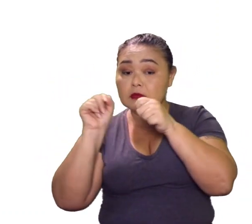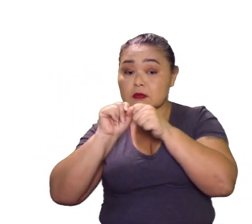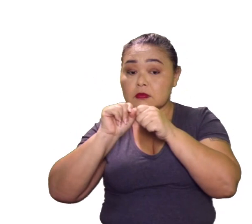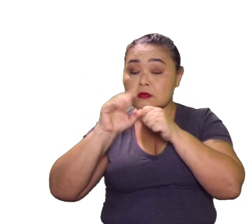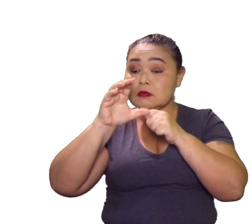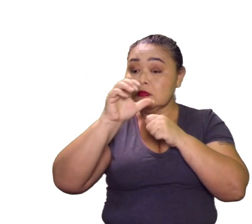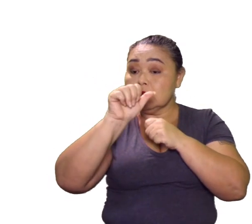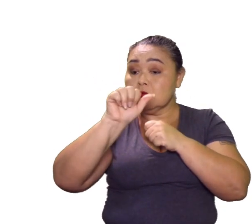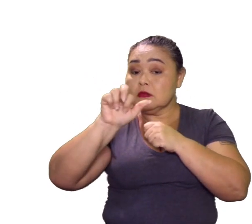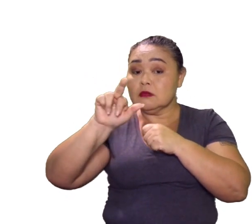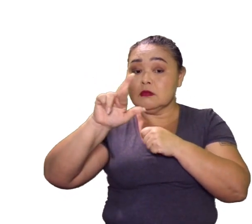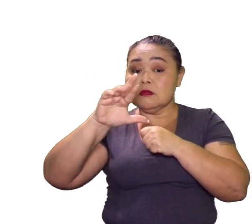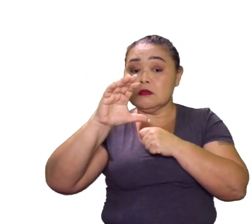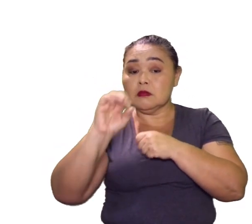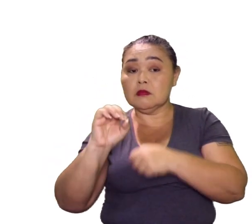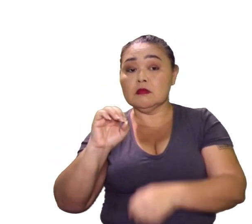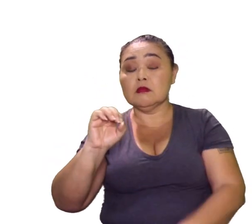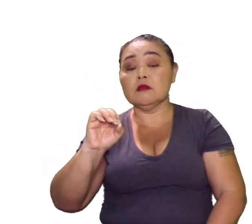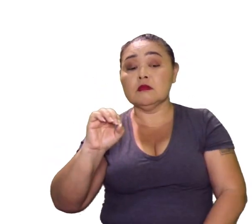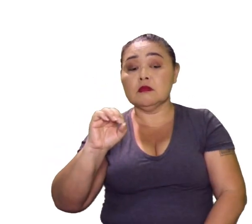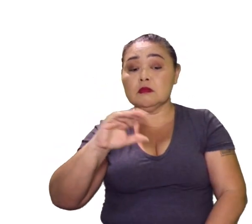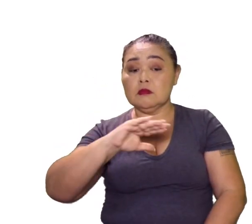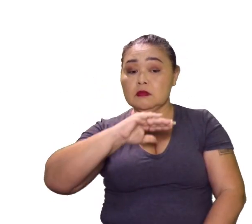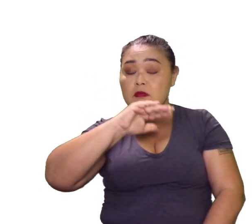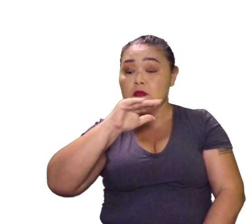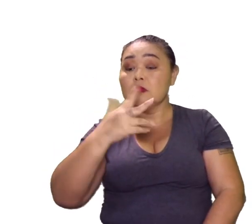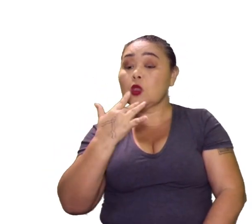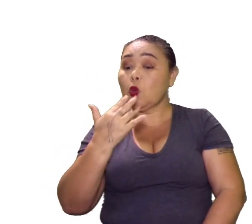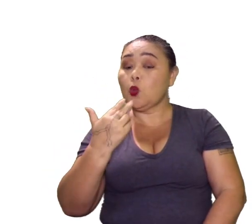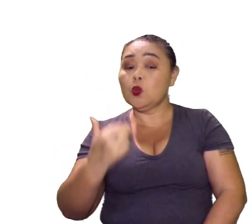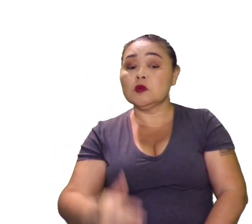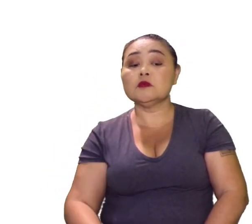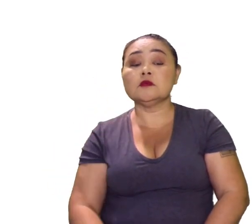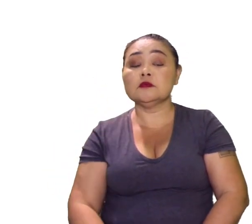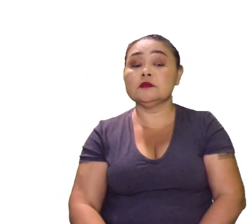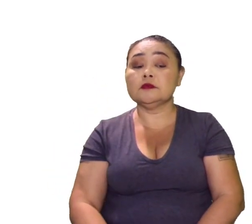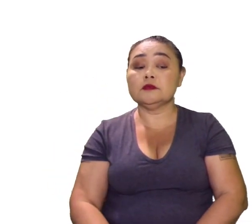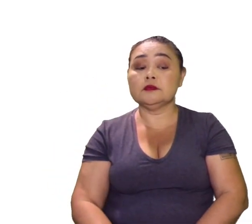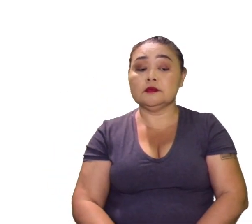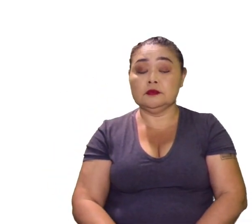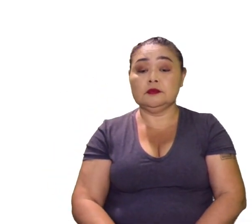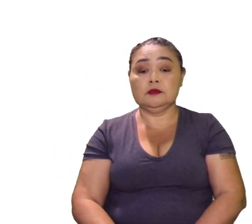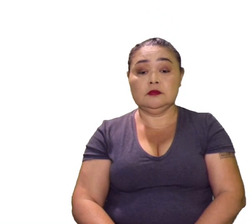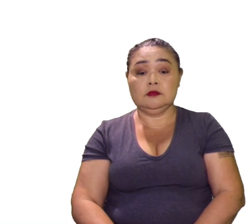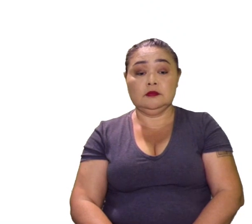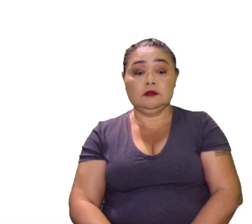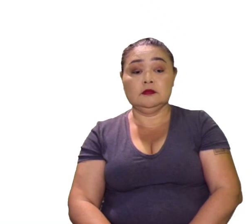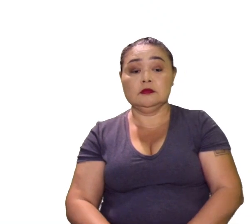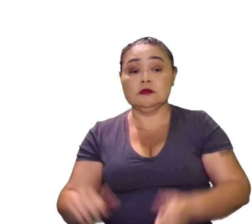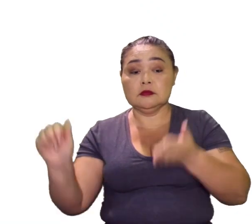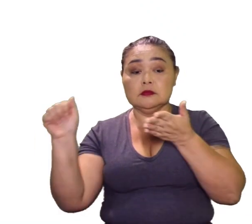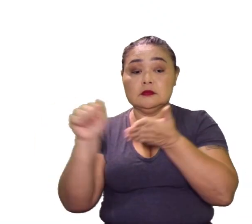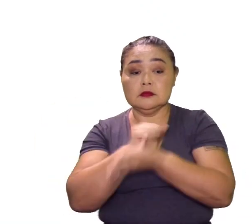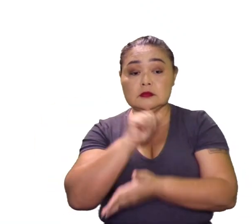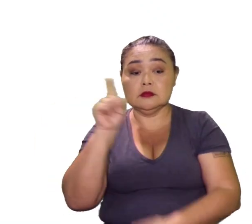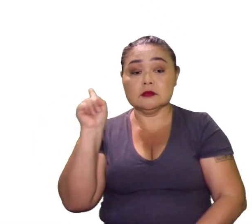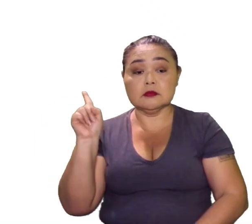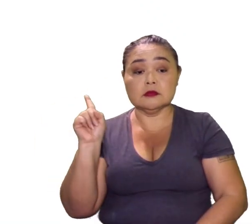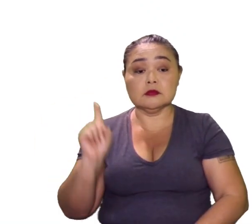esse arco, olha só, o arco, vou mudar de cor aqui. Preto, põe preto. Vamos pôr o preto, deixa eu apagar.